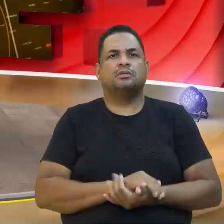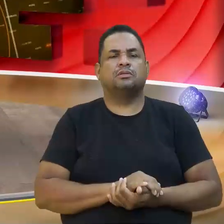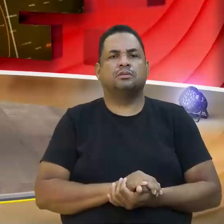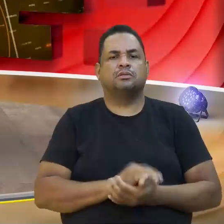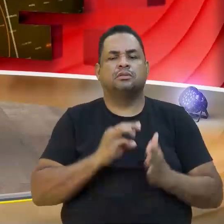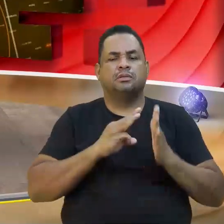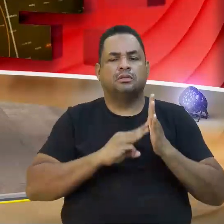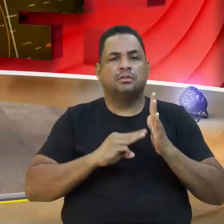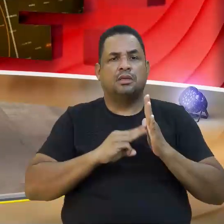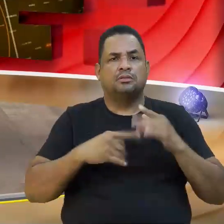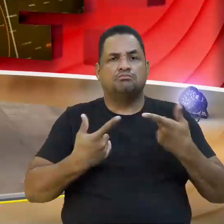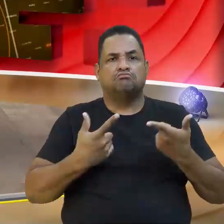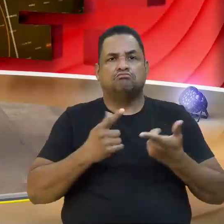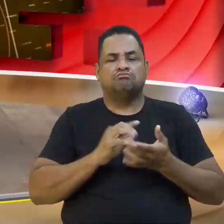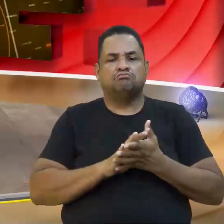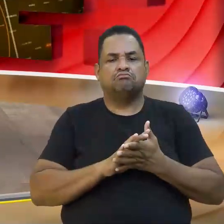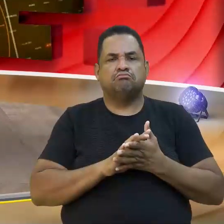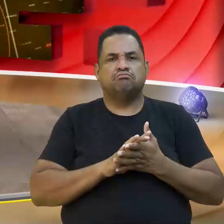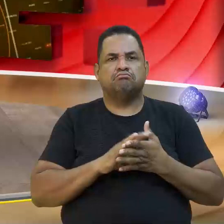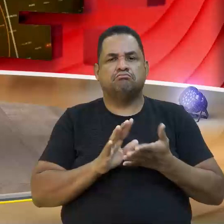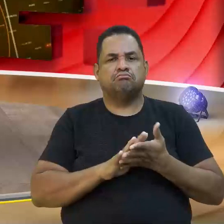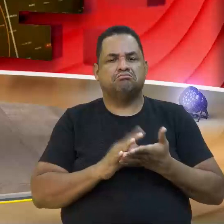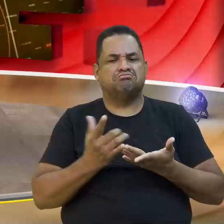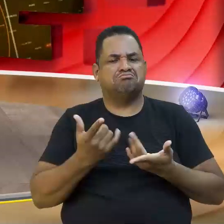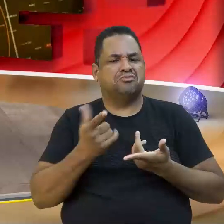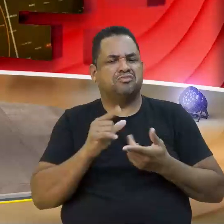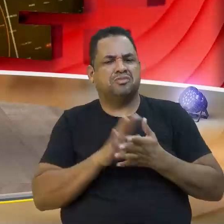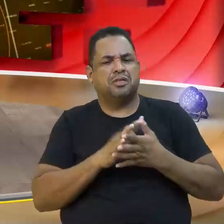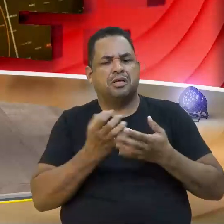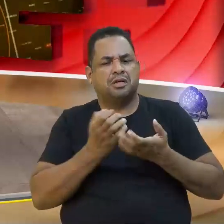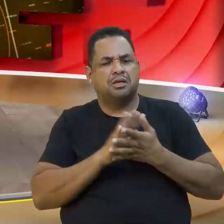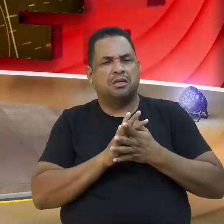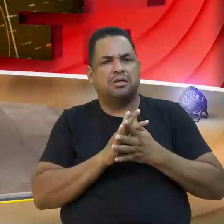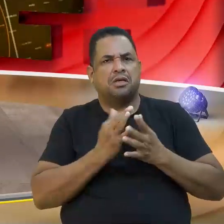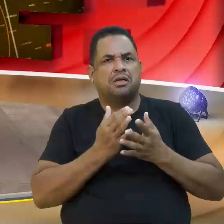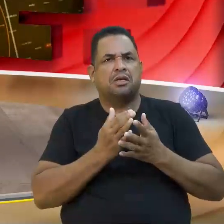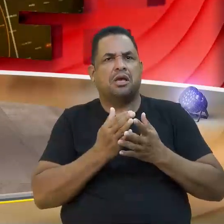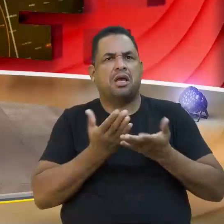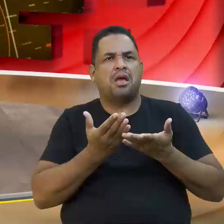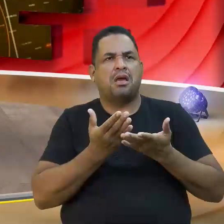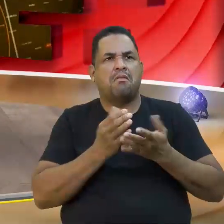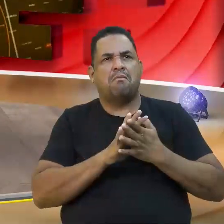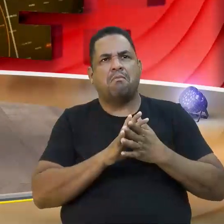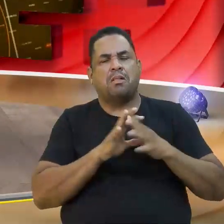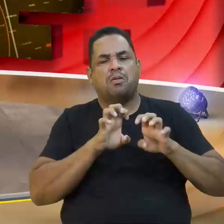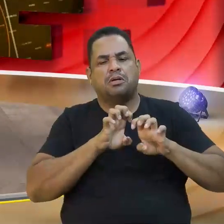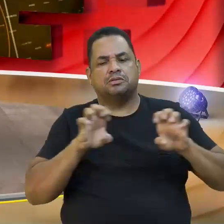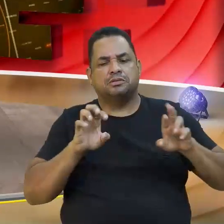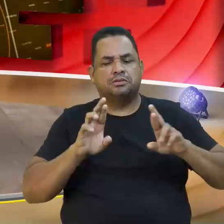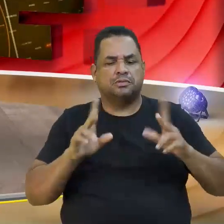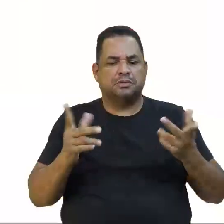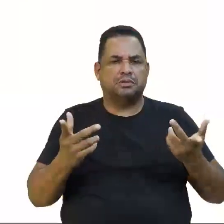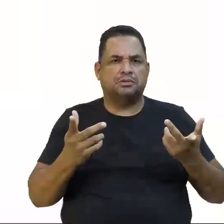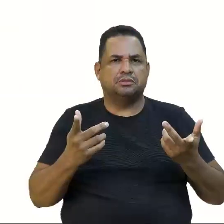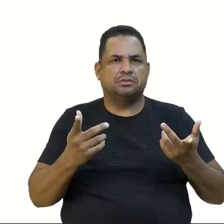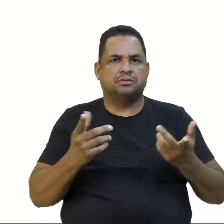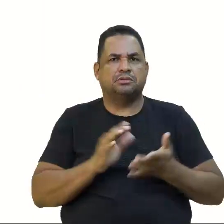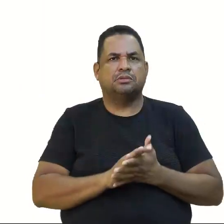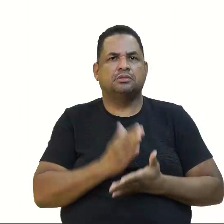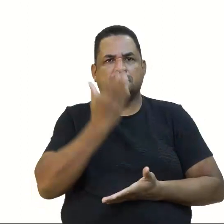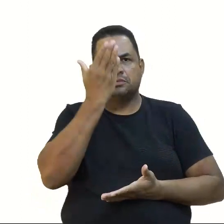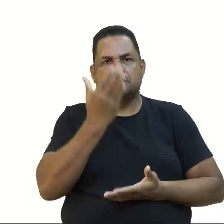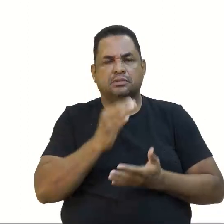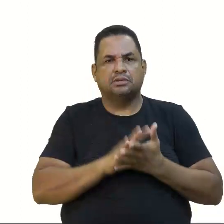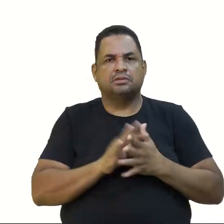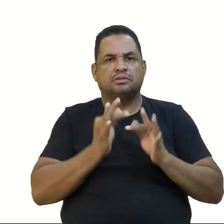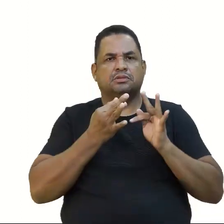não procure formas mirabolantes de estudar. Gente, é simples. Quer ver? Olha lá na telinha, é bem